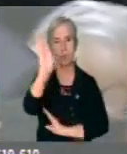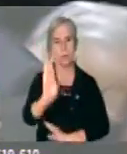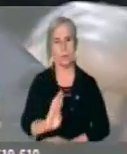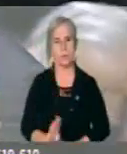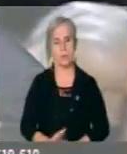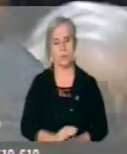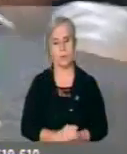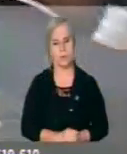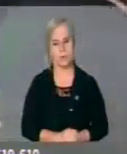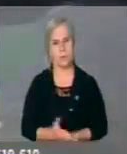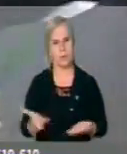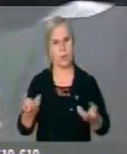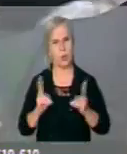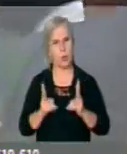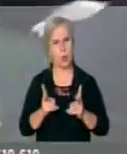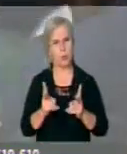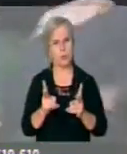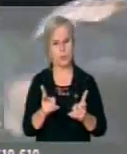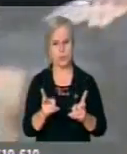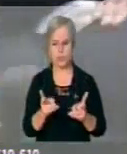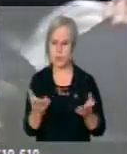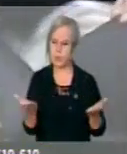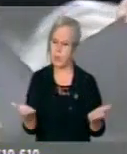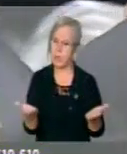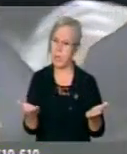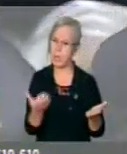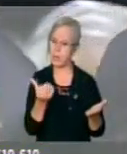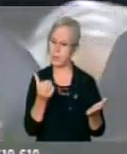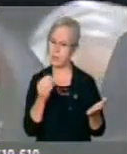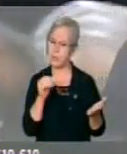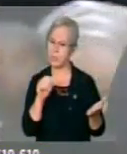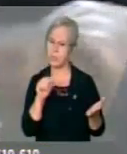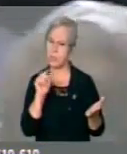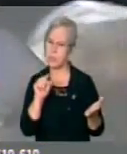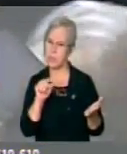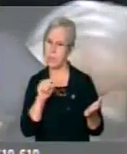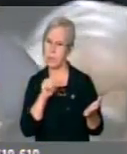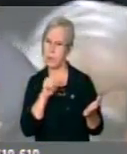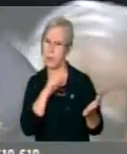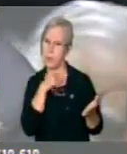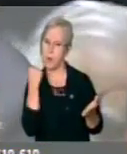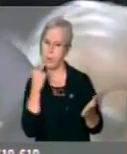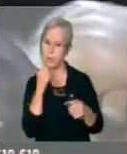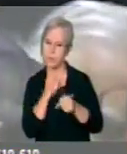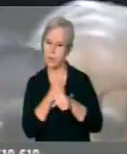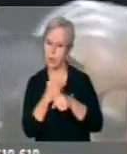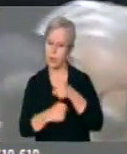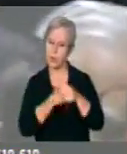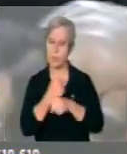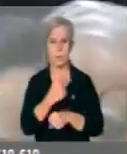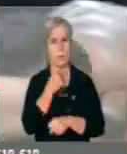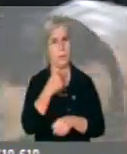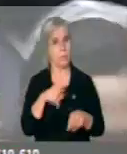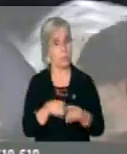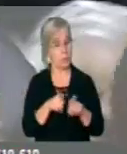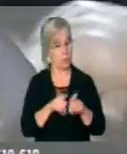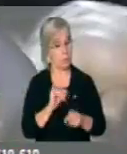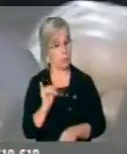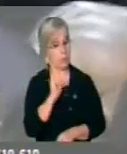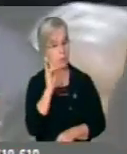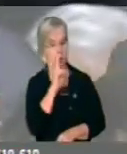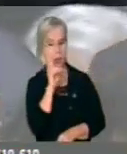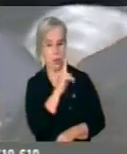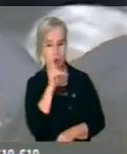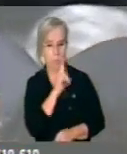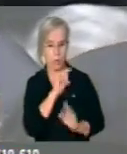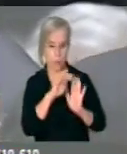pode conviver com o índice de 60 mil homicídios ao ano. Ao mesmo tempo que reconhece a relevância e a urgência da